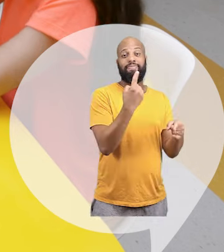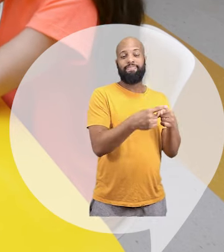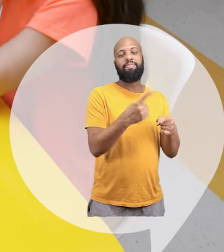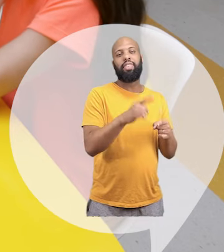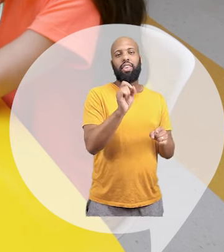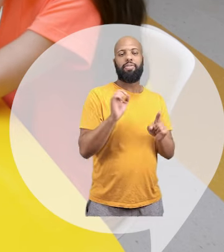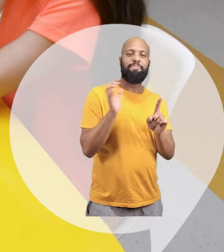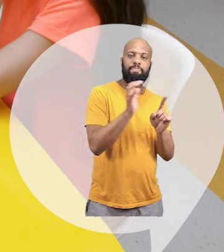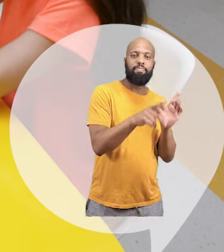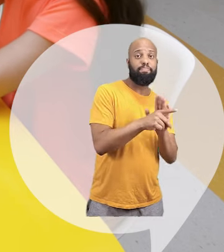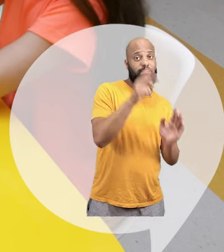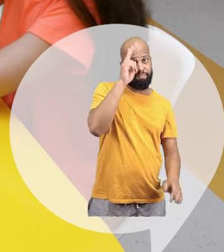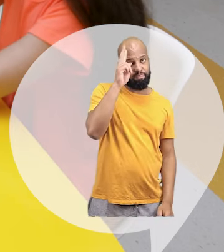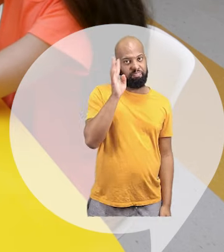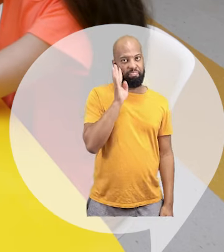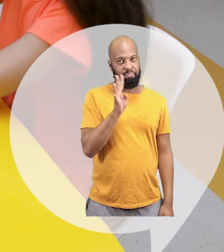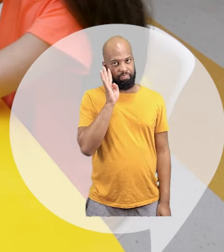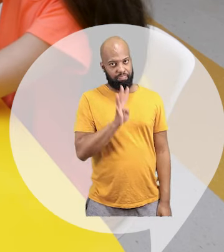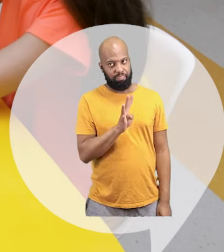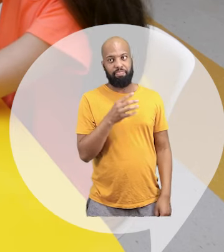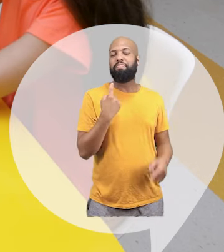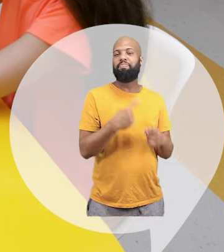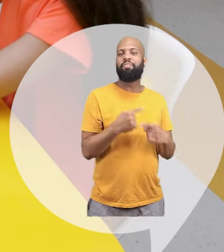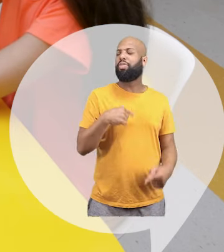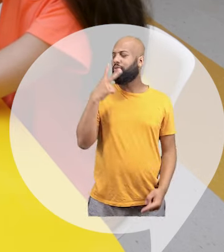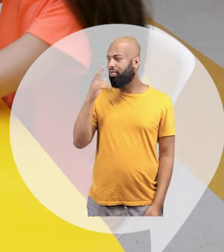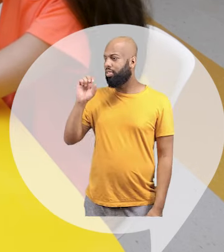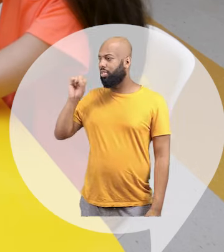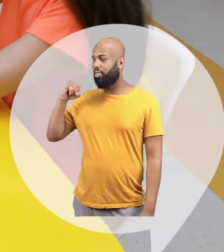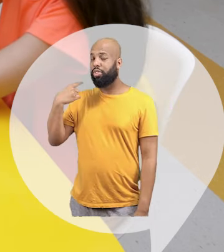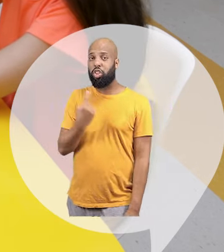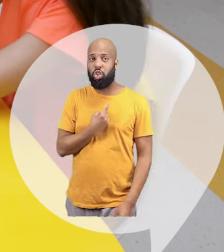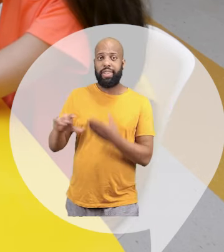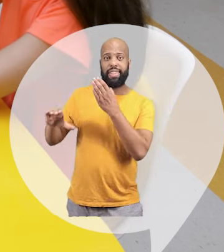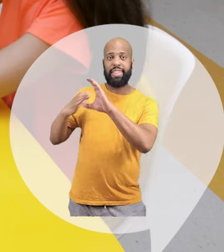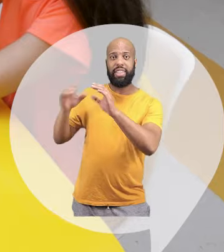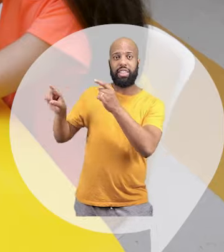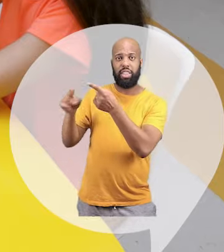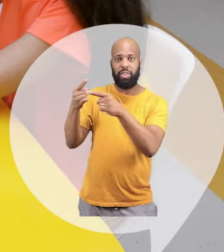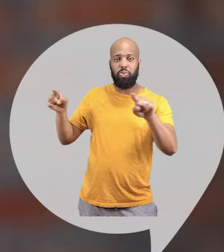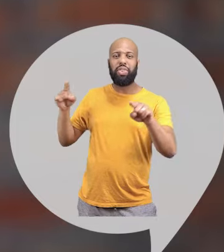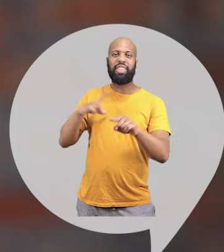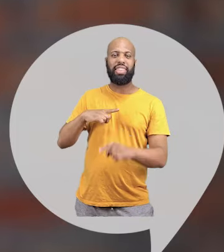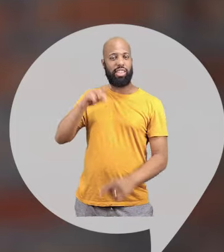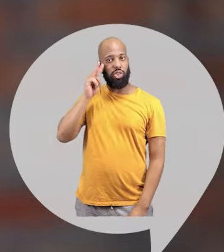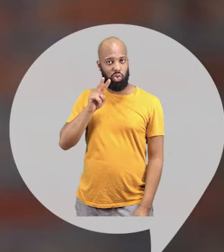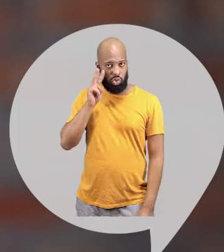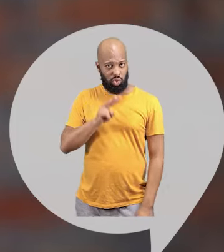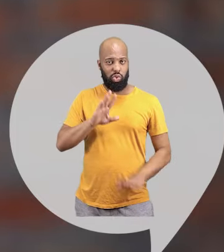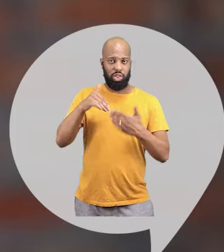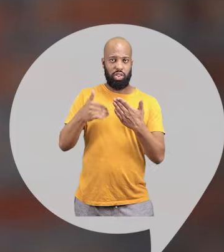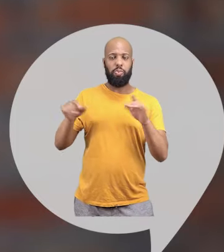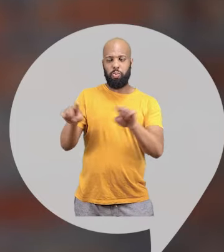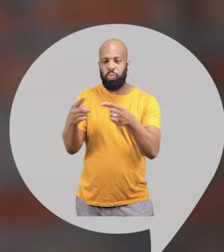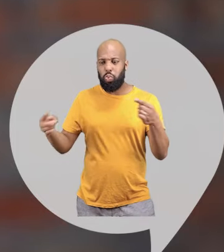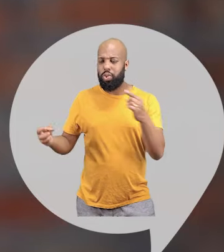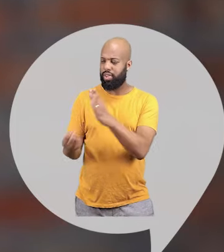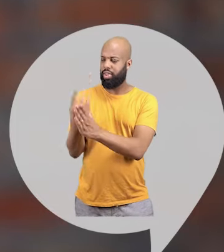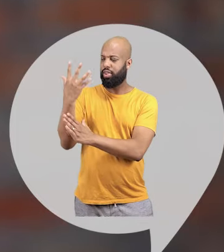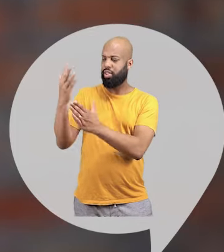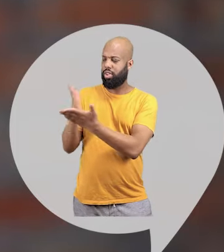influencia né O Poder da história dele falei isso aqui que legal é isso assim eu acho que quando a gente canta músicas que tem história músicas